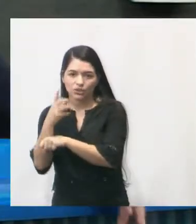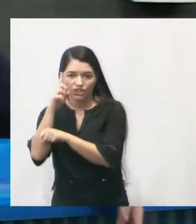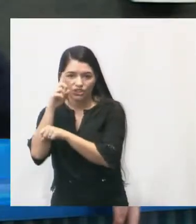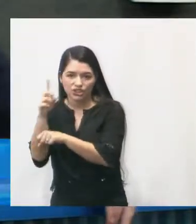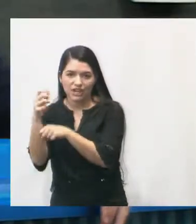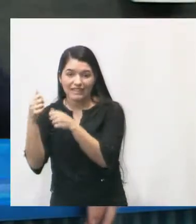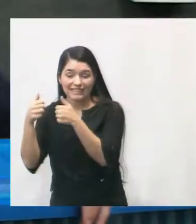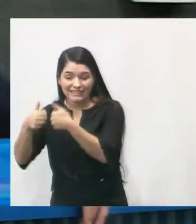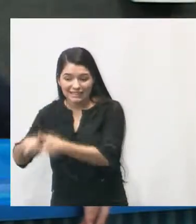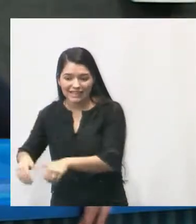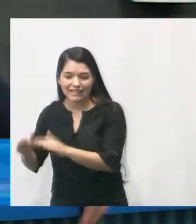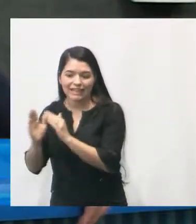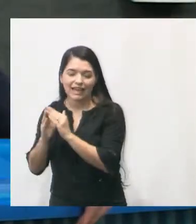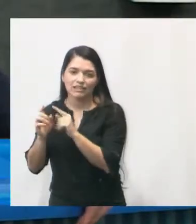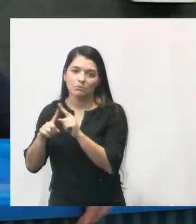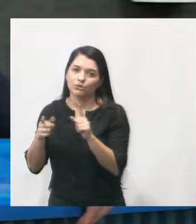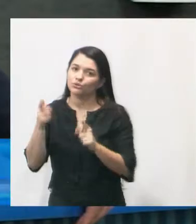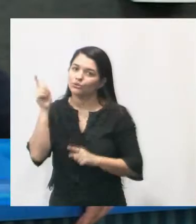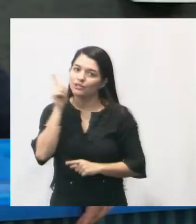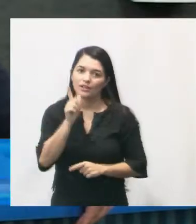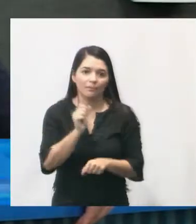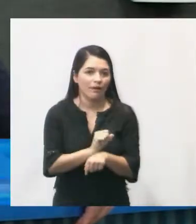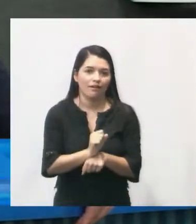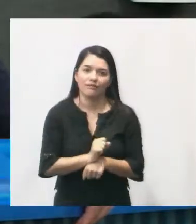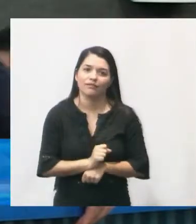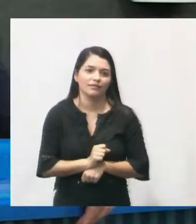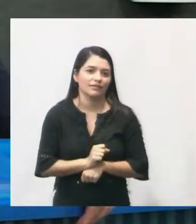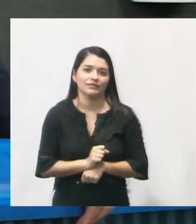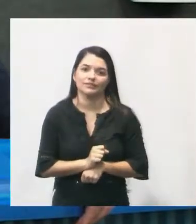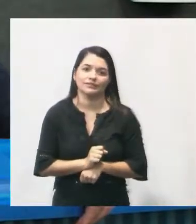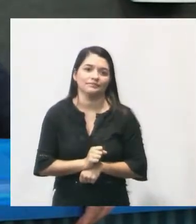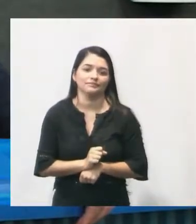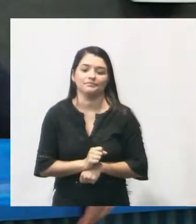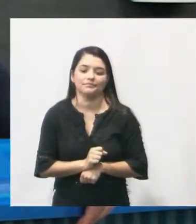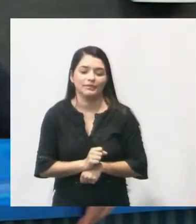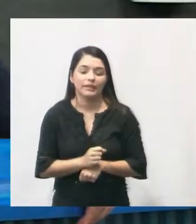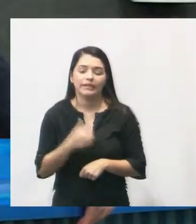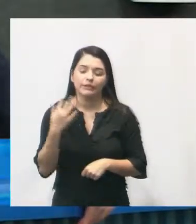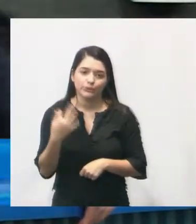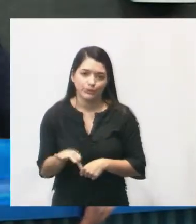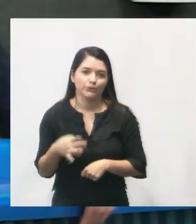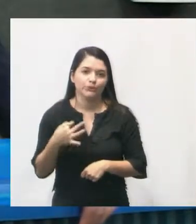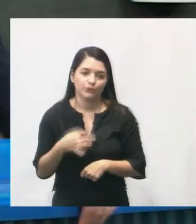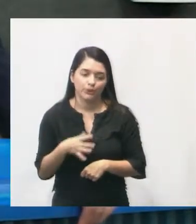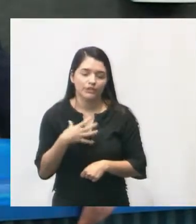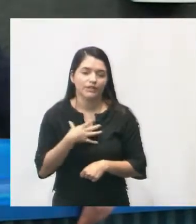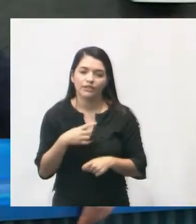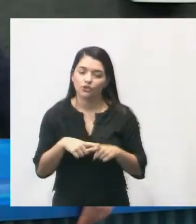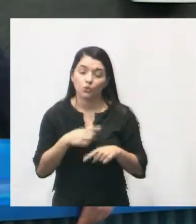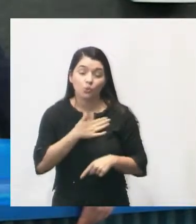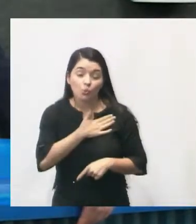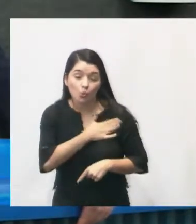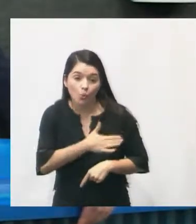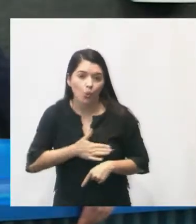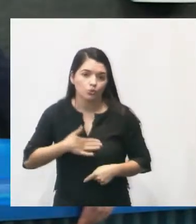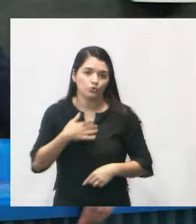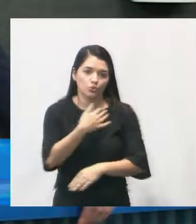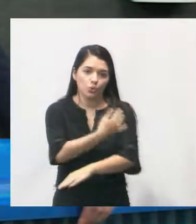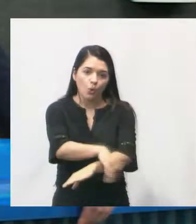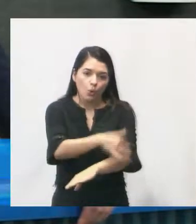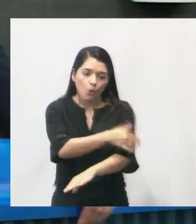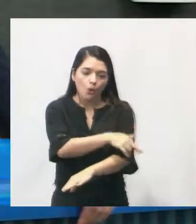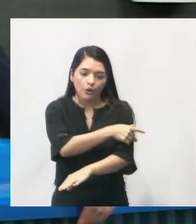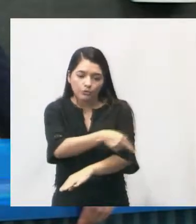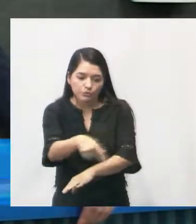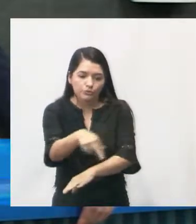parado, vereador Vaguinho Ito. Mesmo sentindo dores, eu gosto de estar na rua, trabalhando. E há quem fala